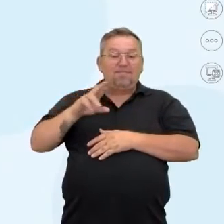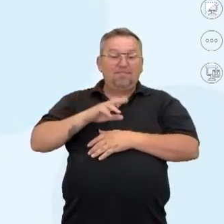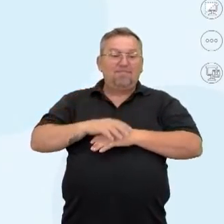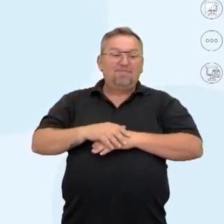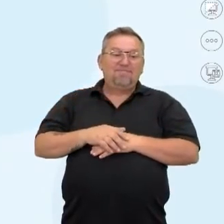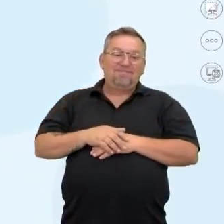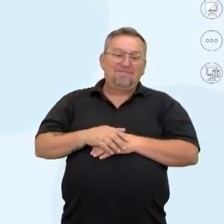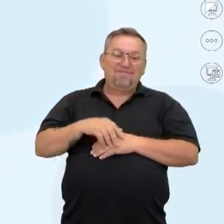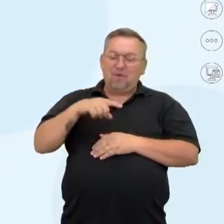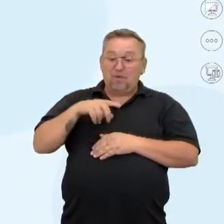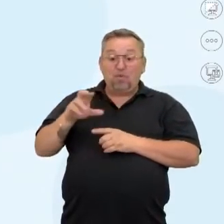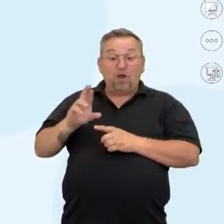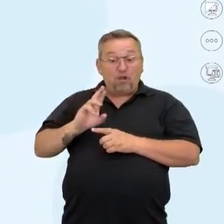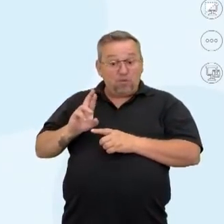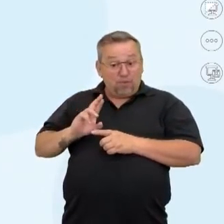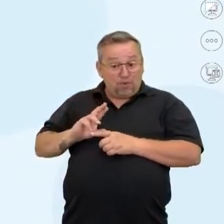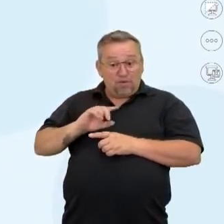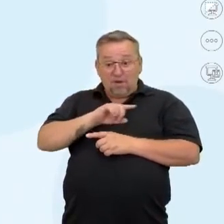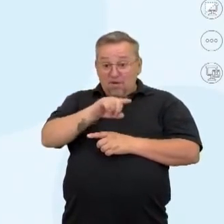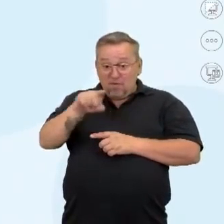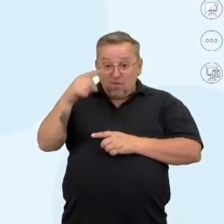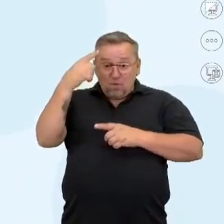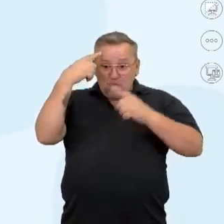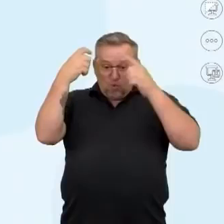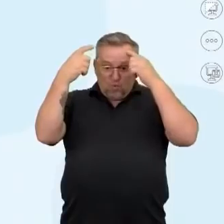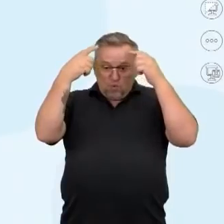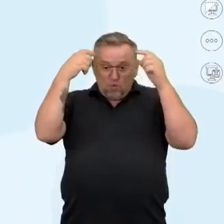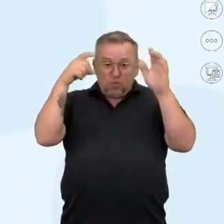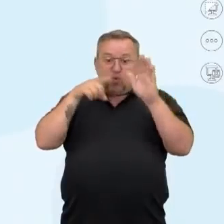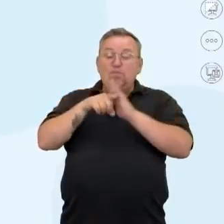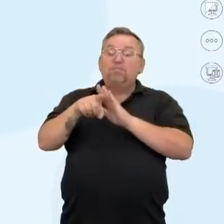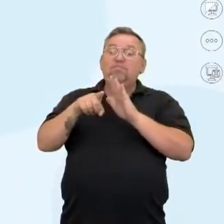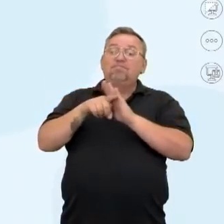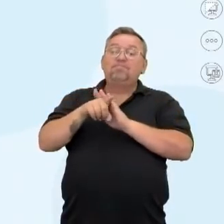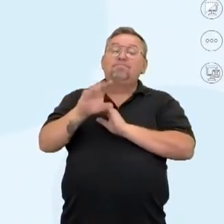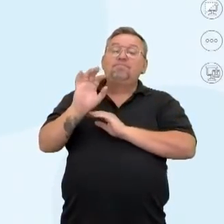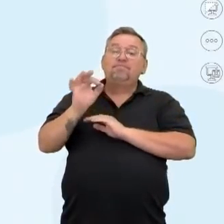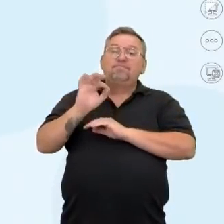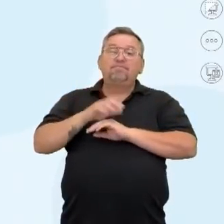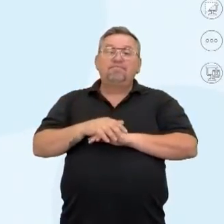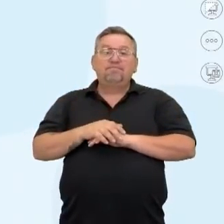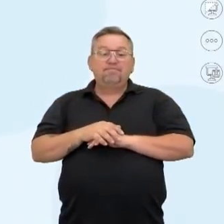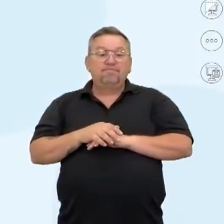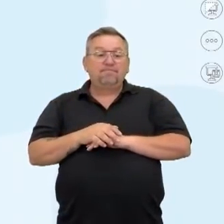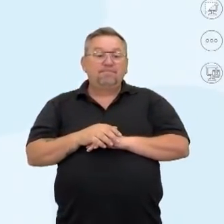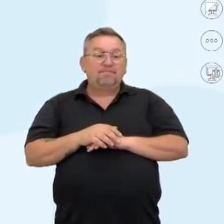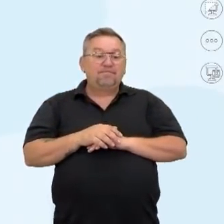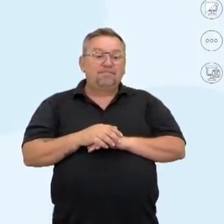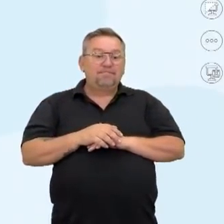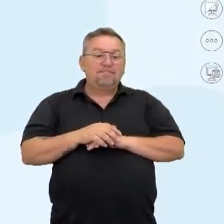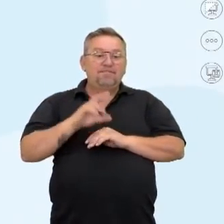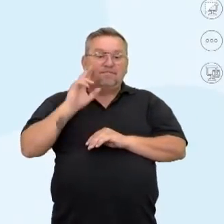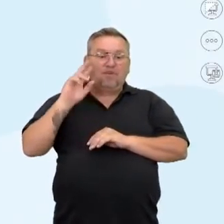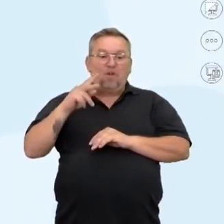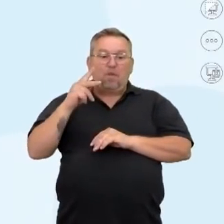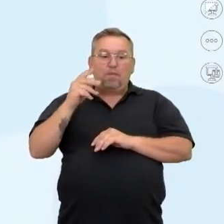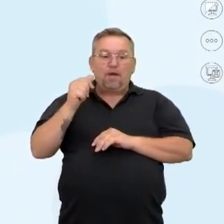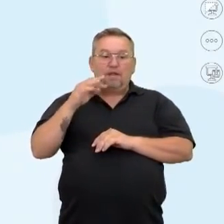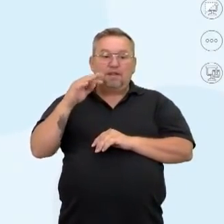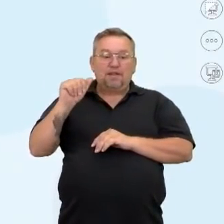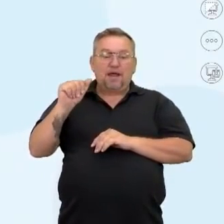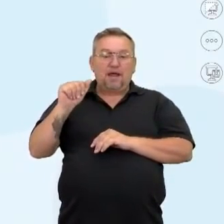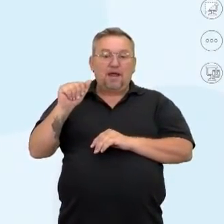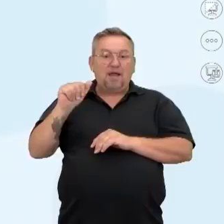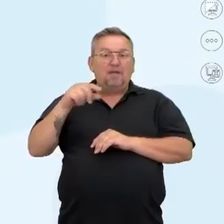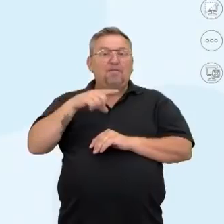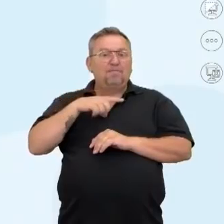tem algumas informações em negrito. A primeira frase está: We ate pasta for dinner. A